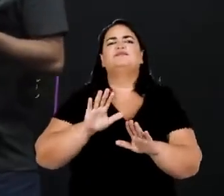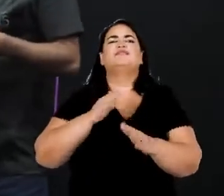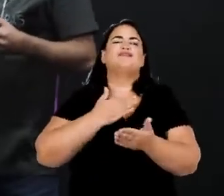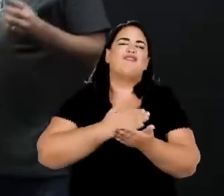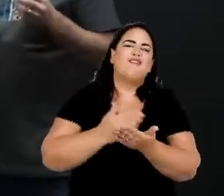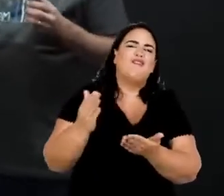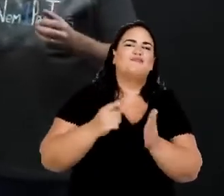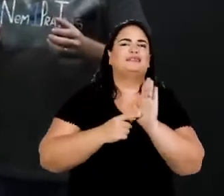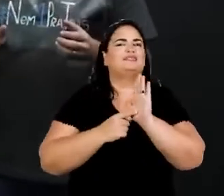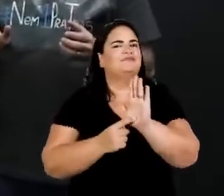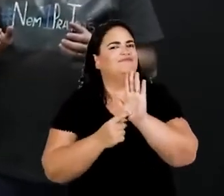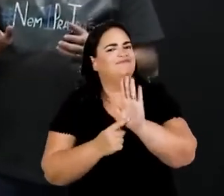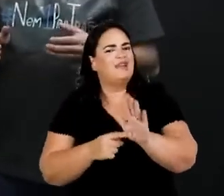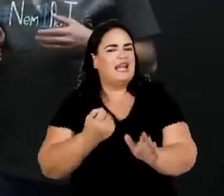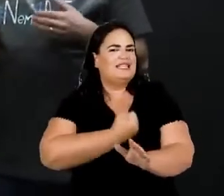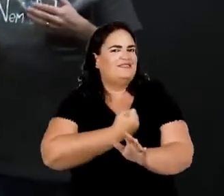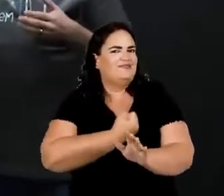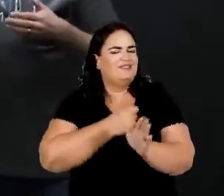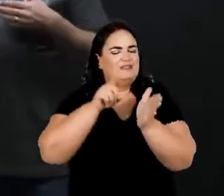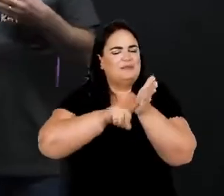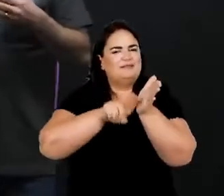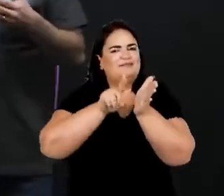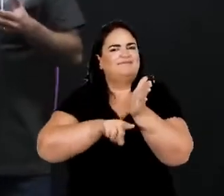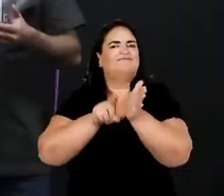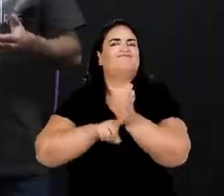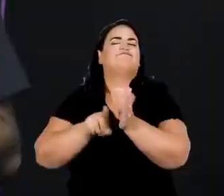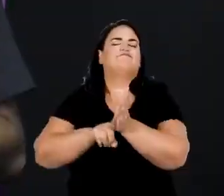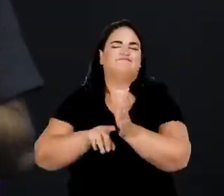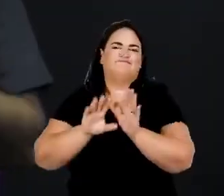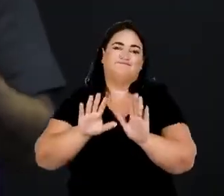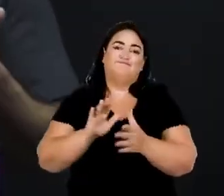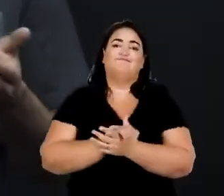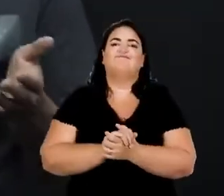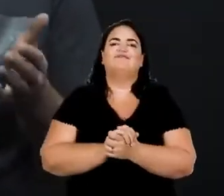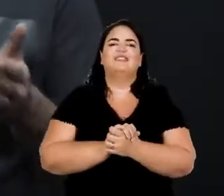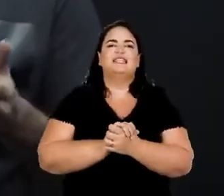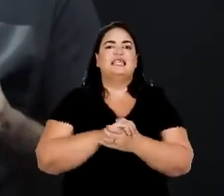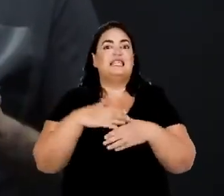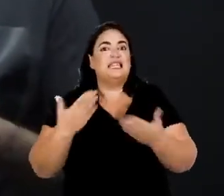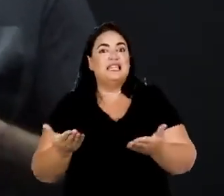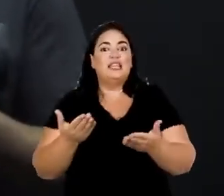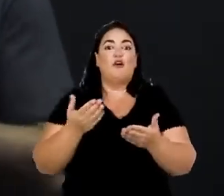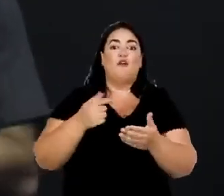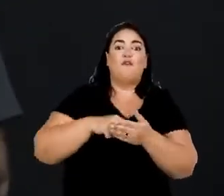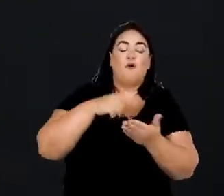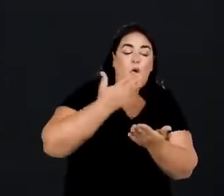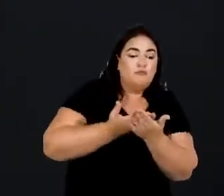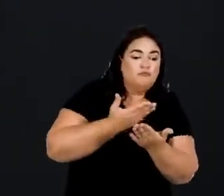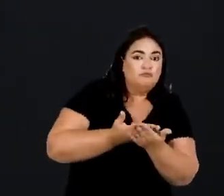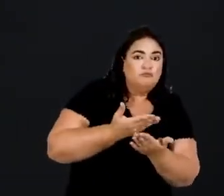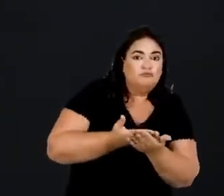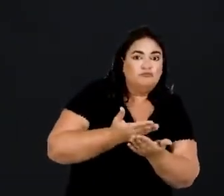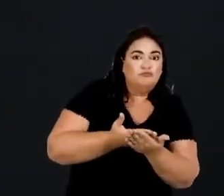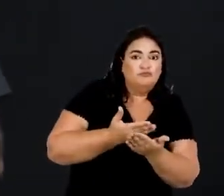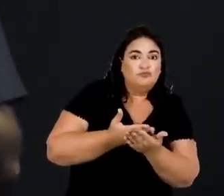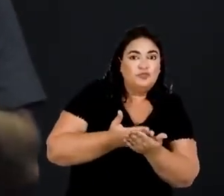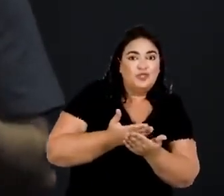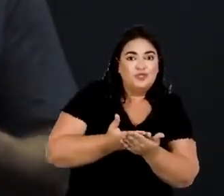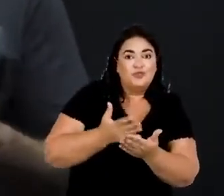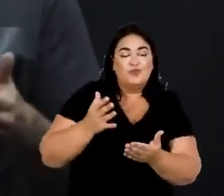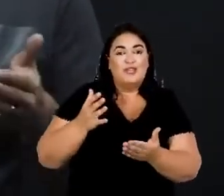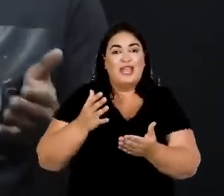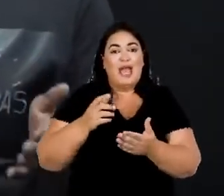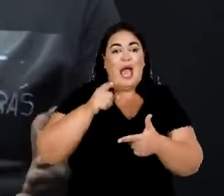a aparecer os números negativos e quando a gente for trabalhar a relação das operações matemáticas